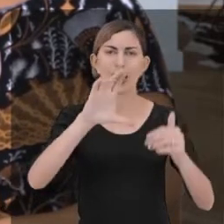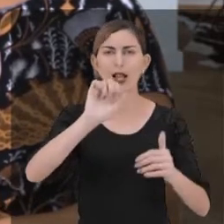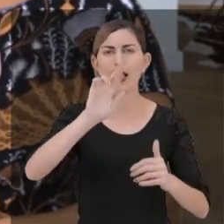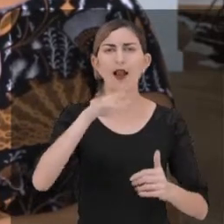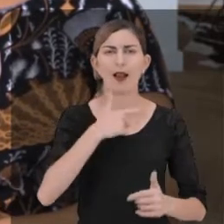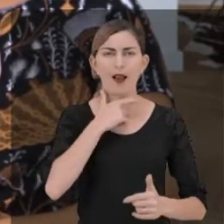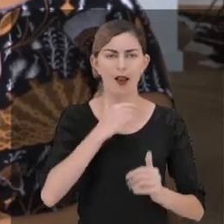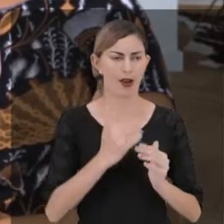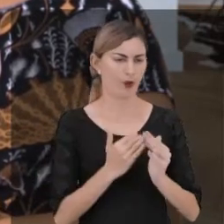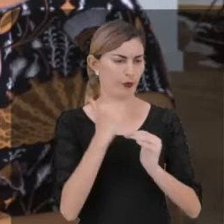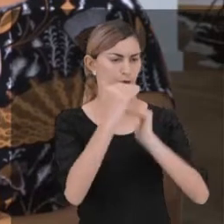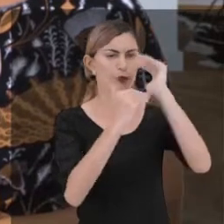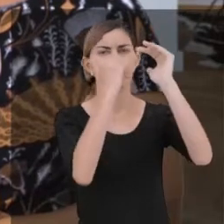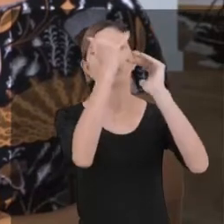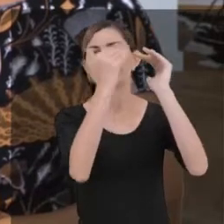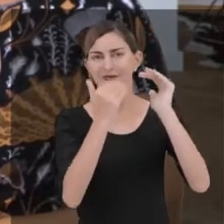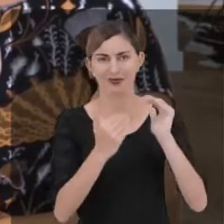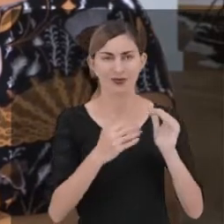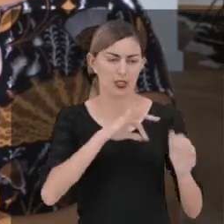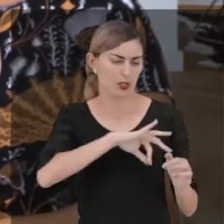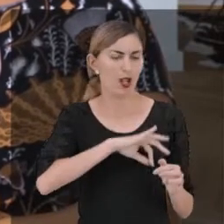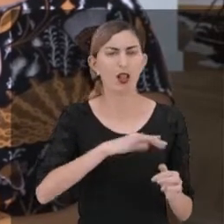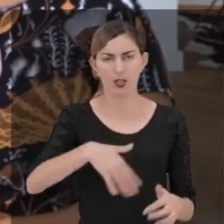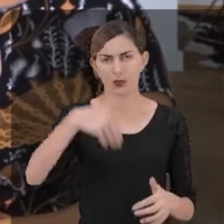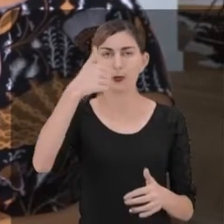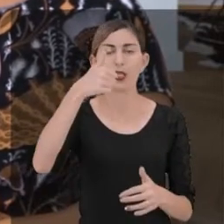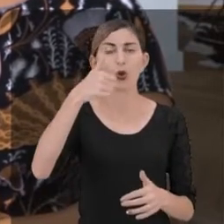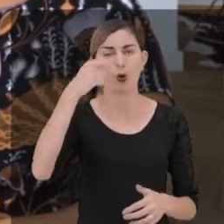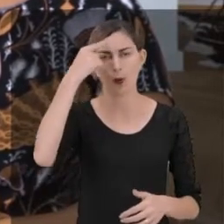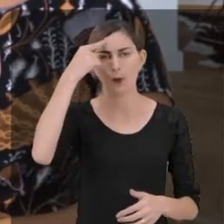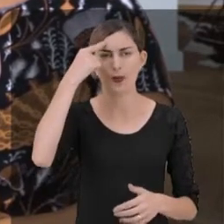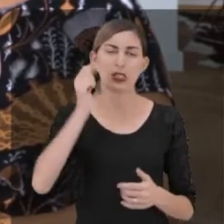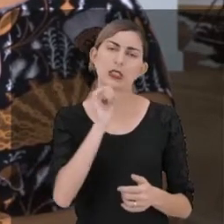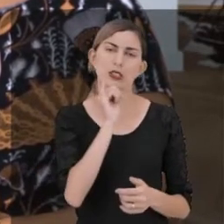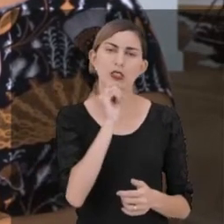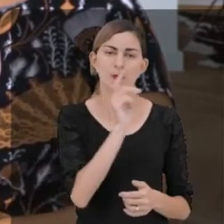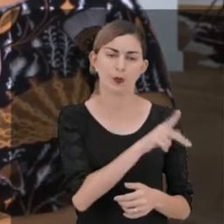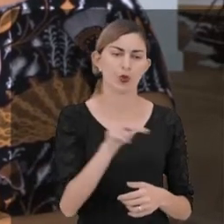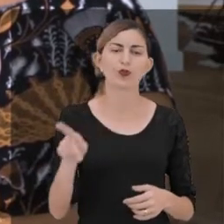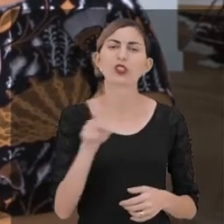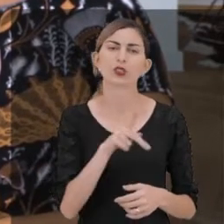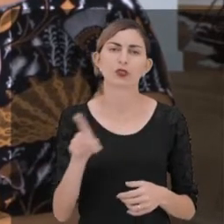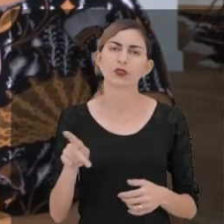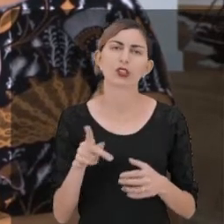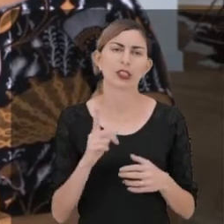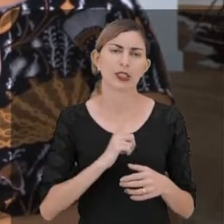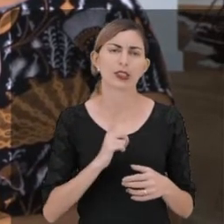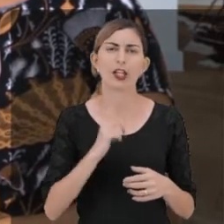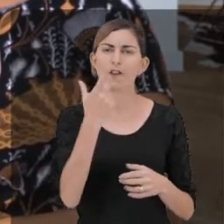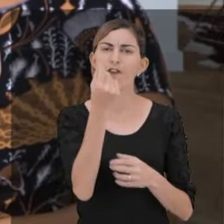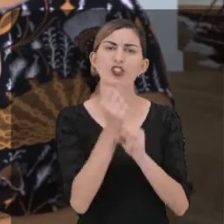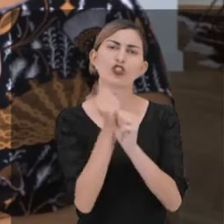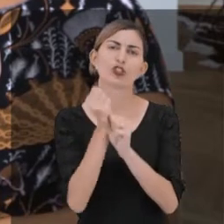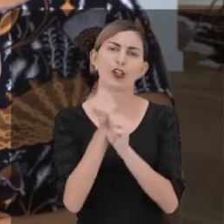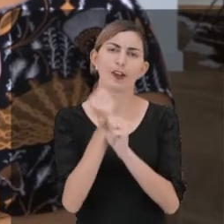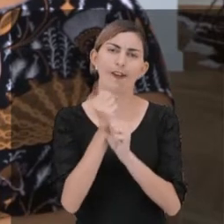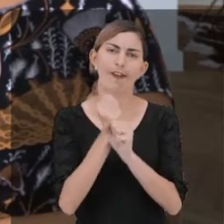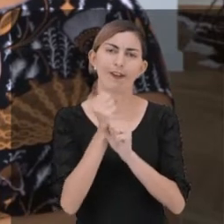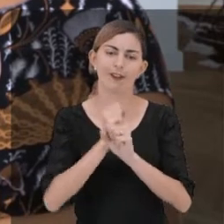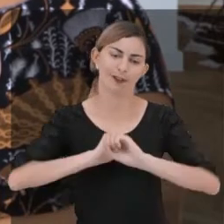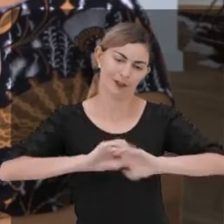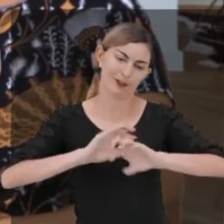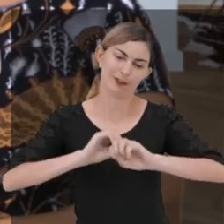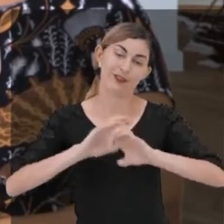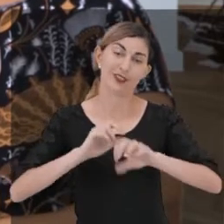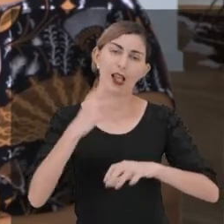cargo e ter uma remuneração melhor. Então, imaginemos uma professora que ela tenha 20 anos de